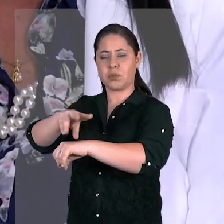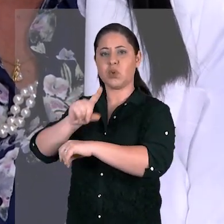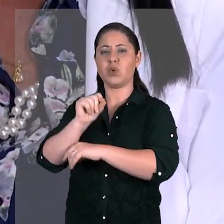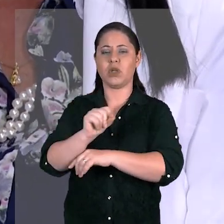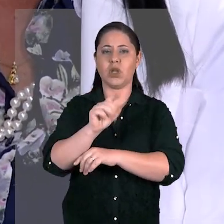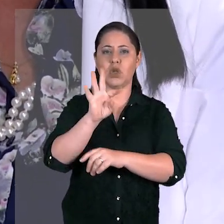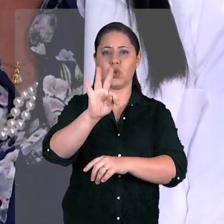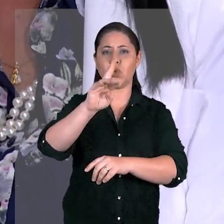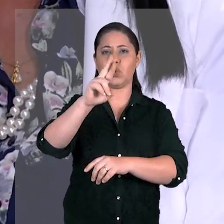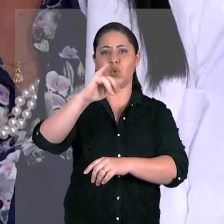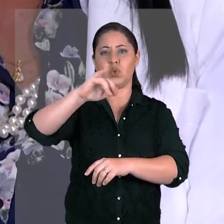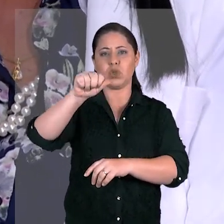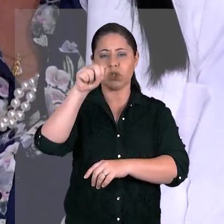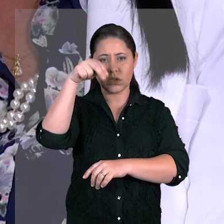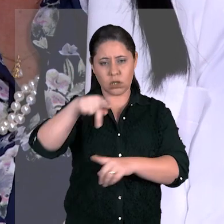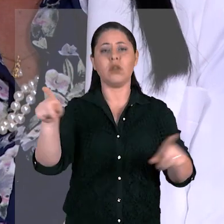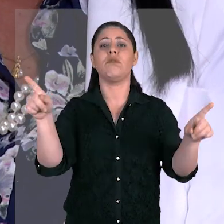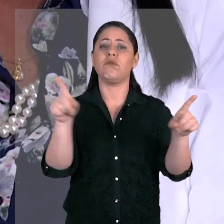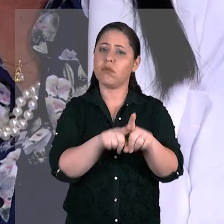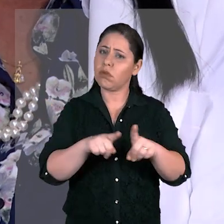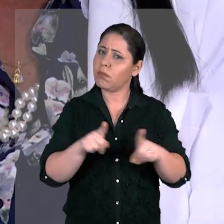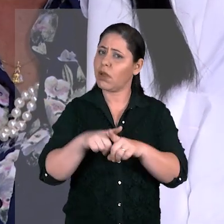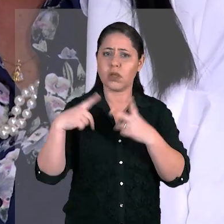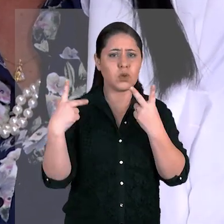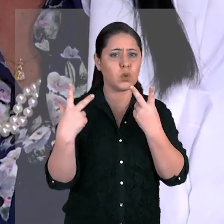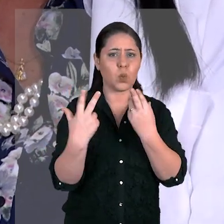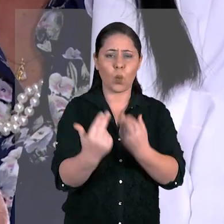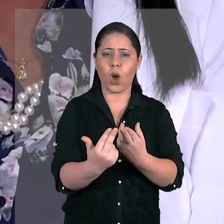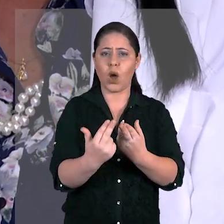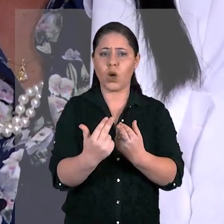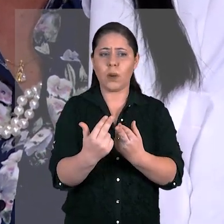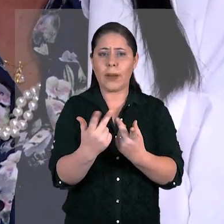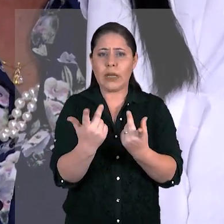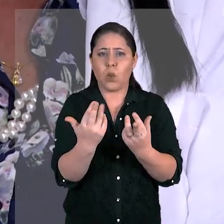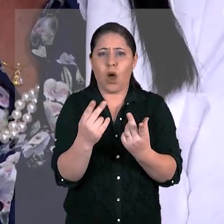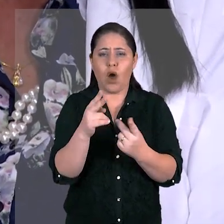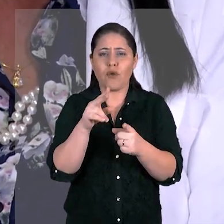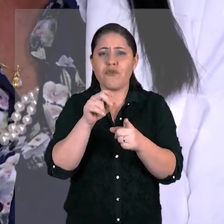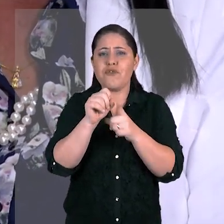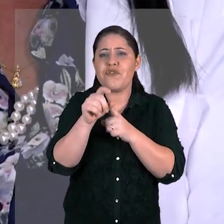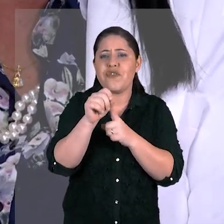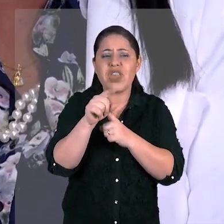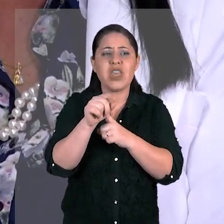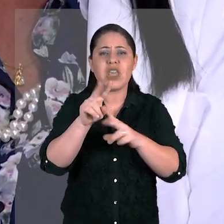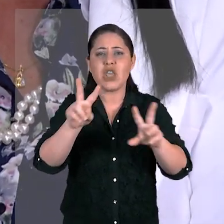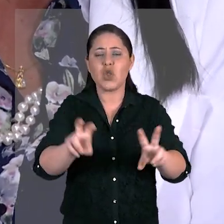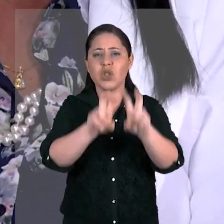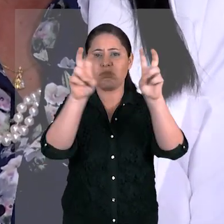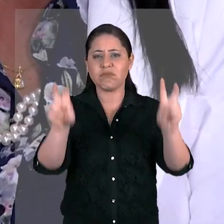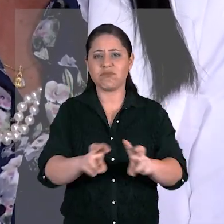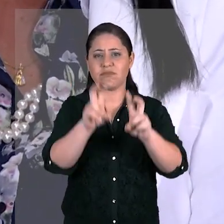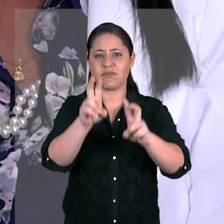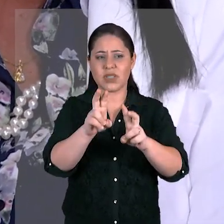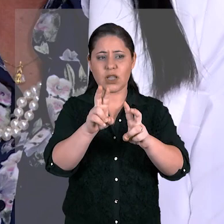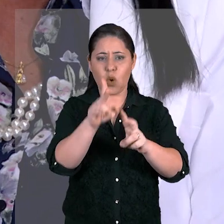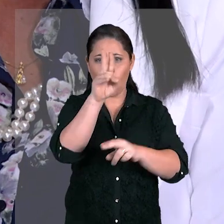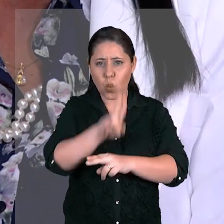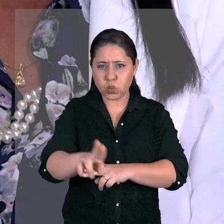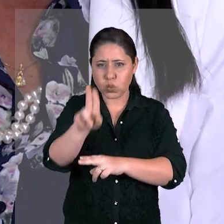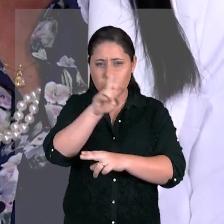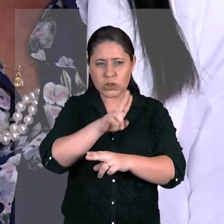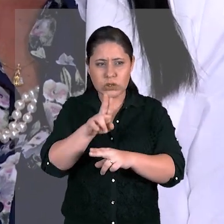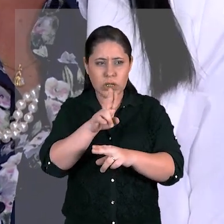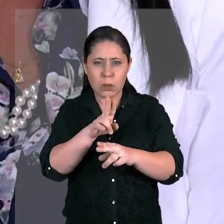os malwares que a gente fala, também você está infectando uma máquina, você está utilizando